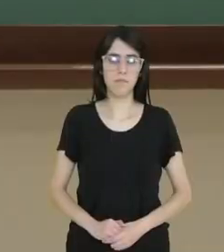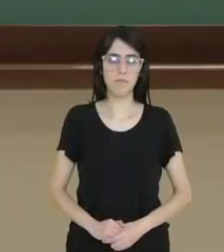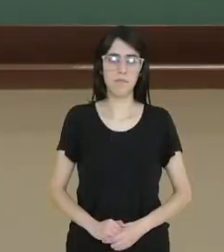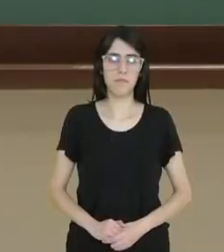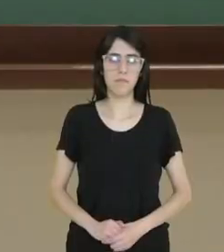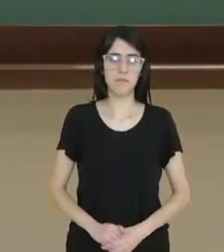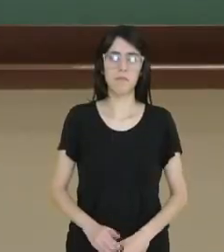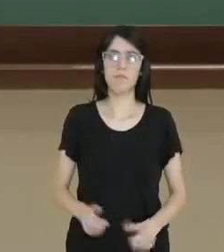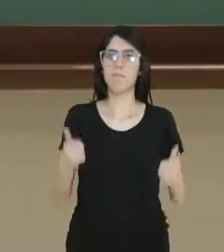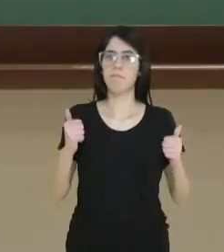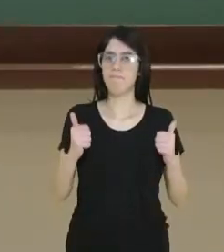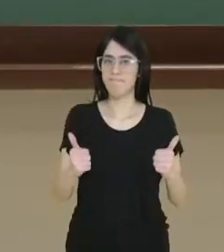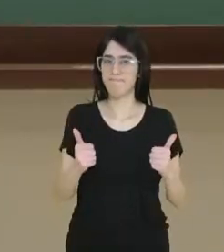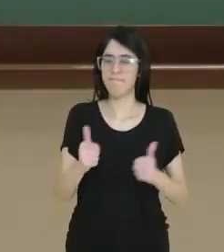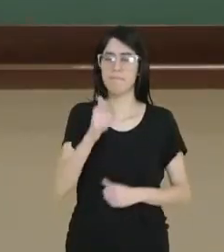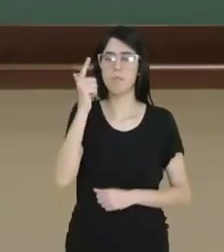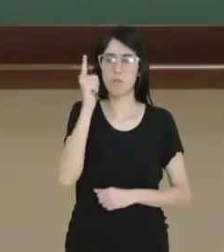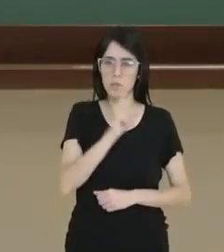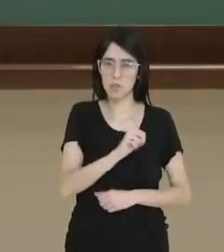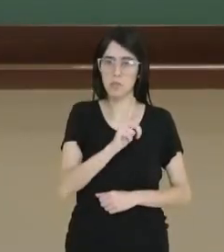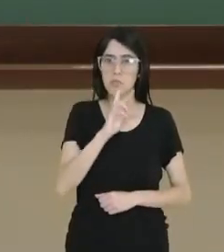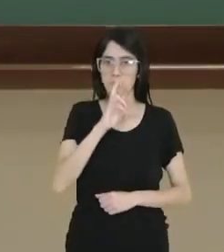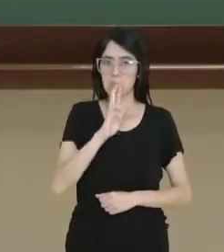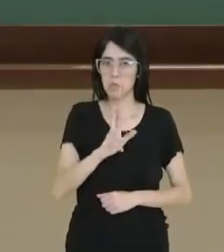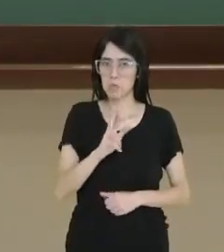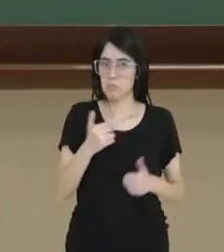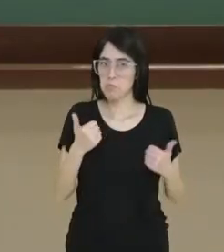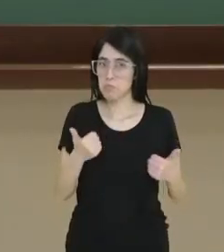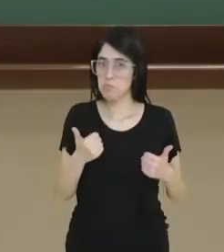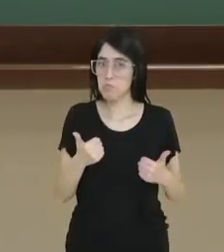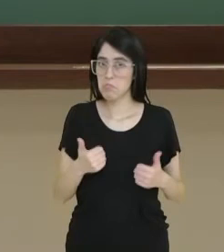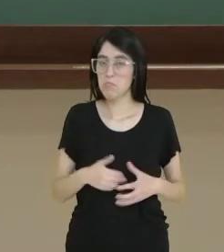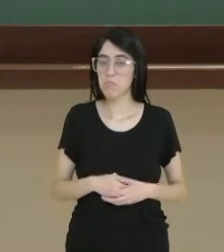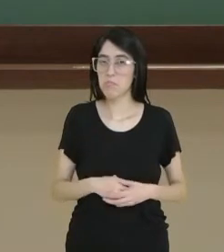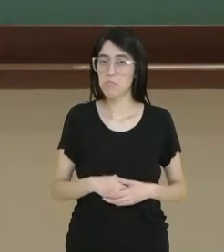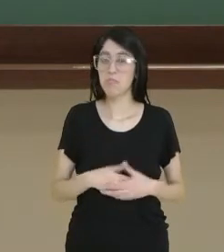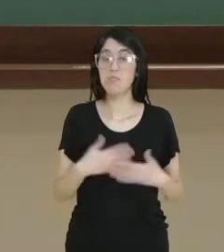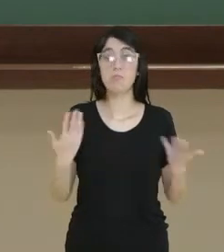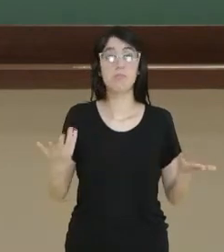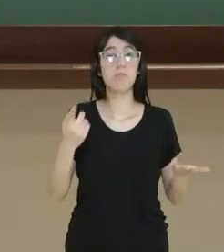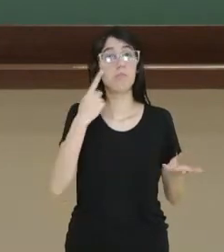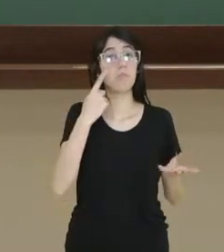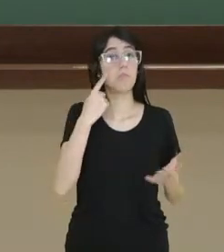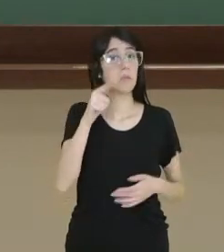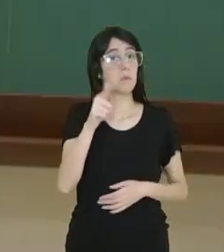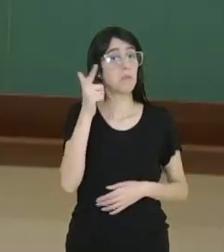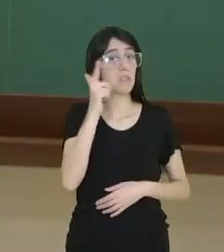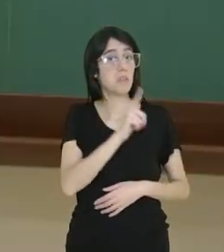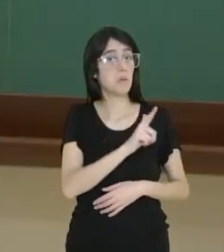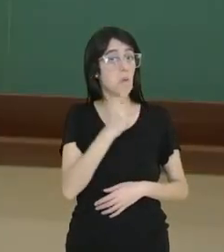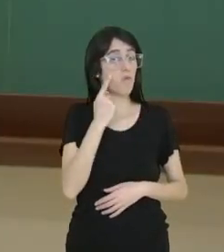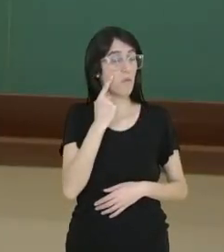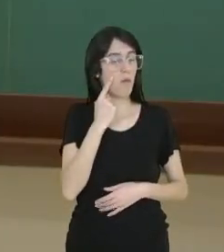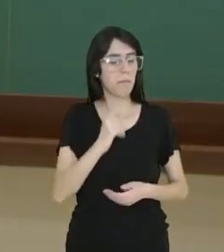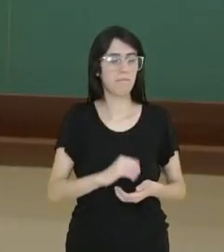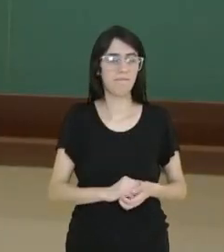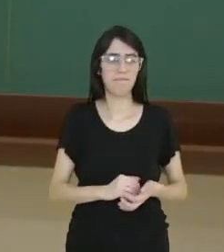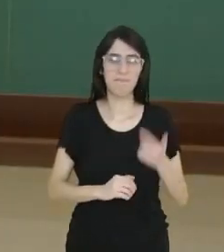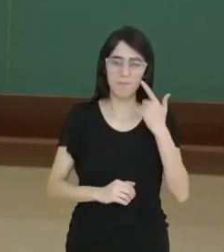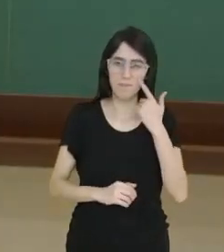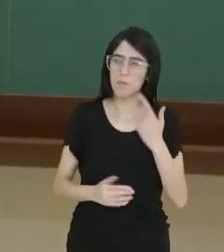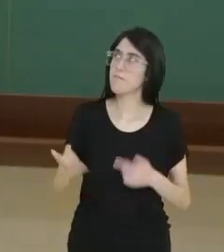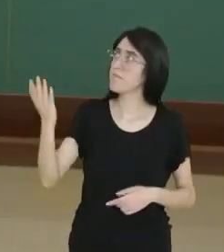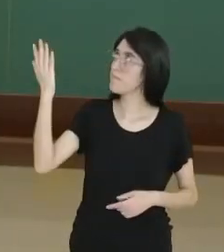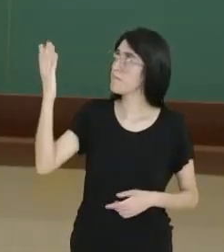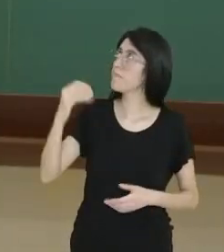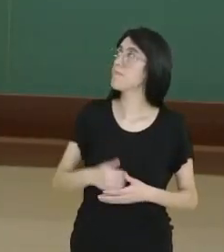Perfeito. E aí, você conseguiu então fazer a correta identificação? Vamos ver se você acertou? Então vejamos lá. Então